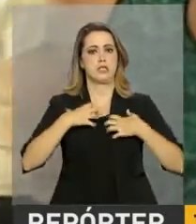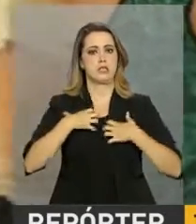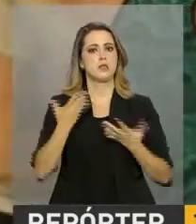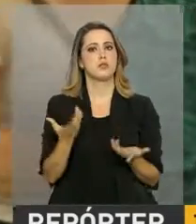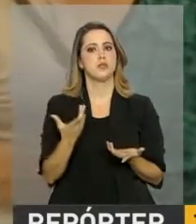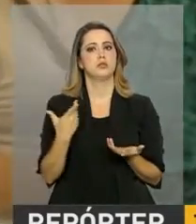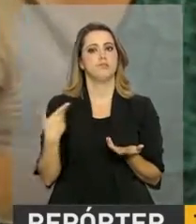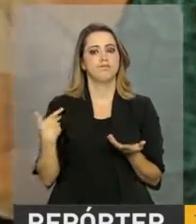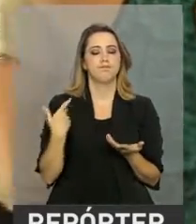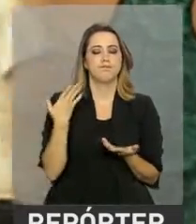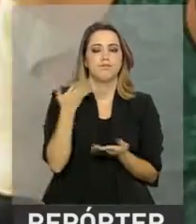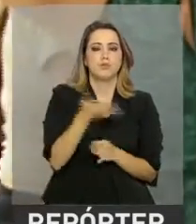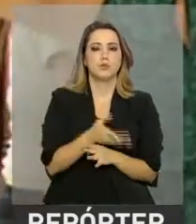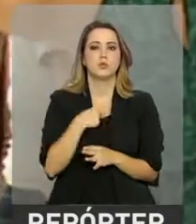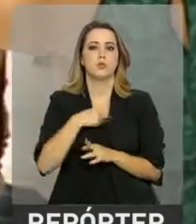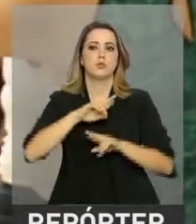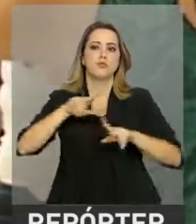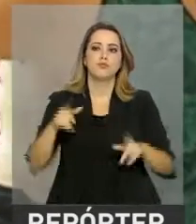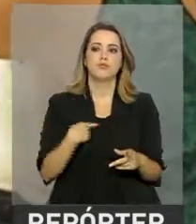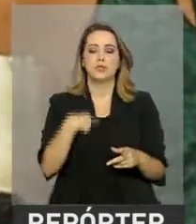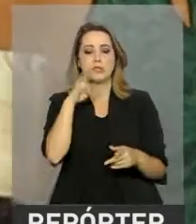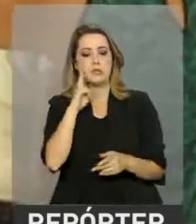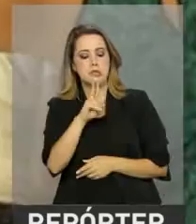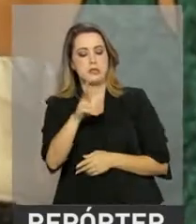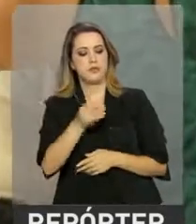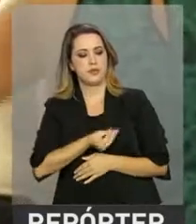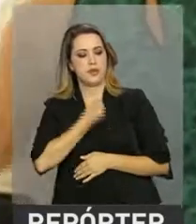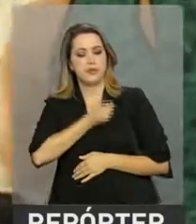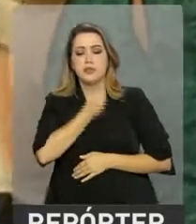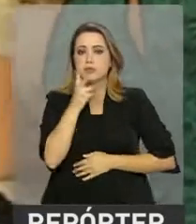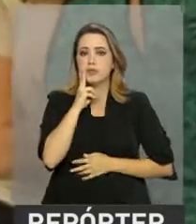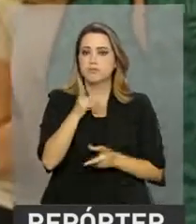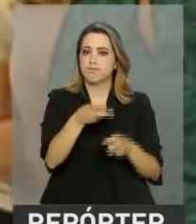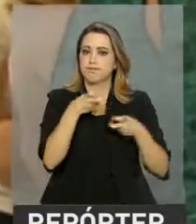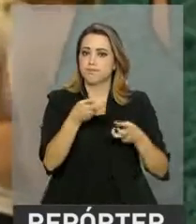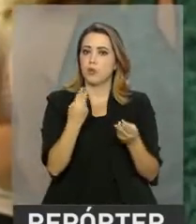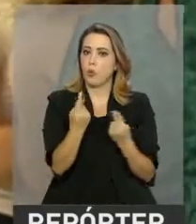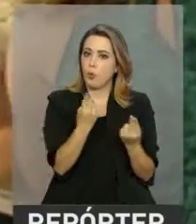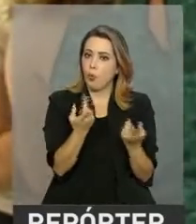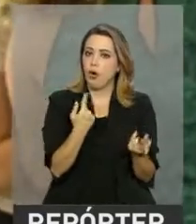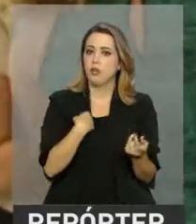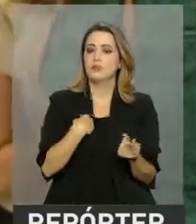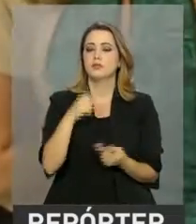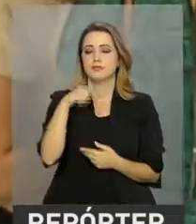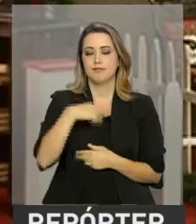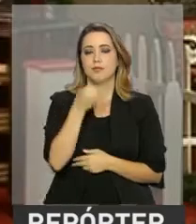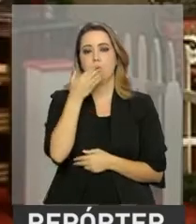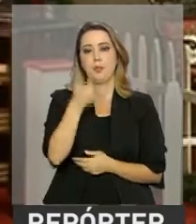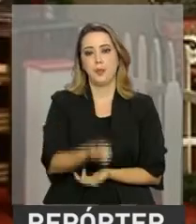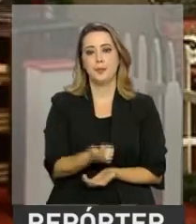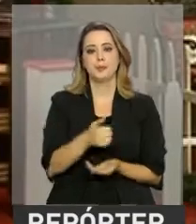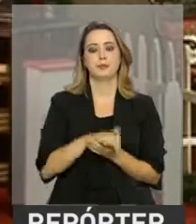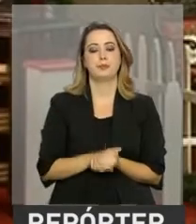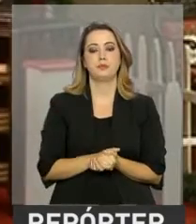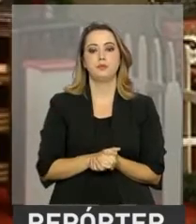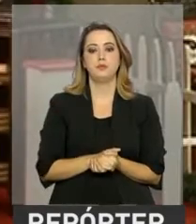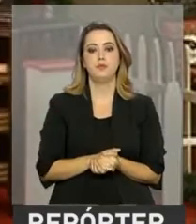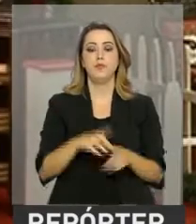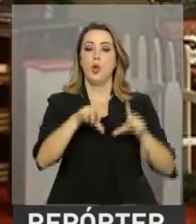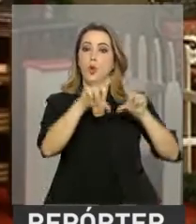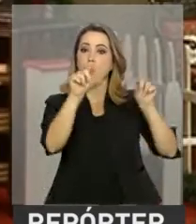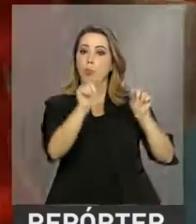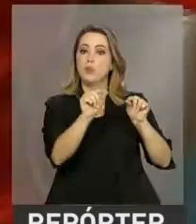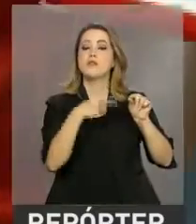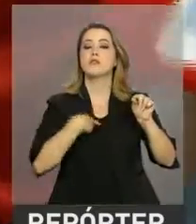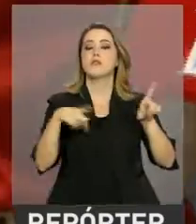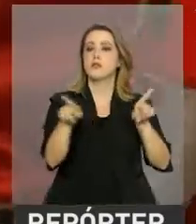bem envolvidos, né? Tem algumas situações aí que talvez já tenha passado na vida, então é bem gratificante. Os selos de Natal dos